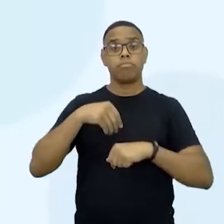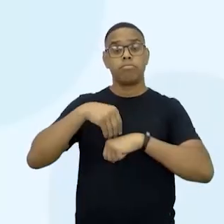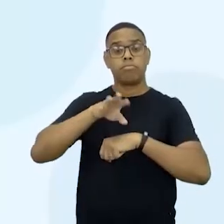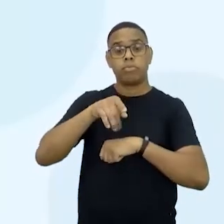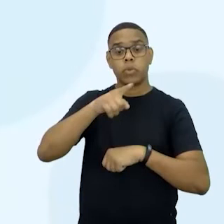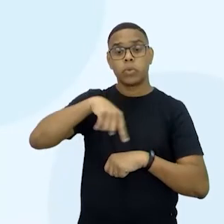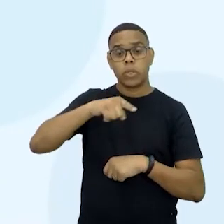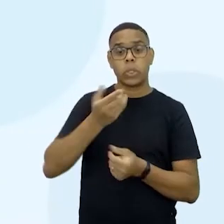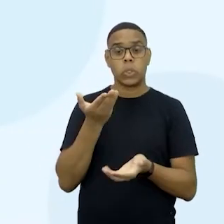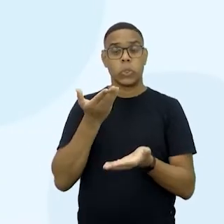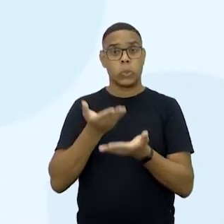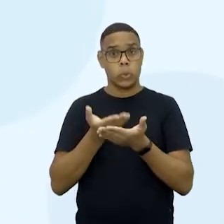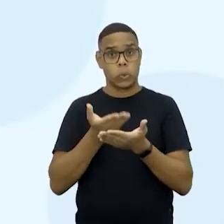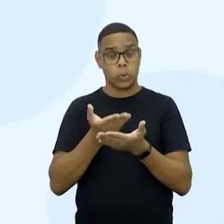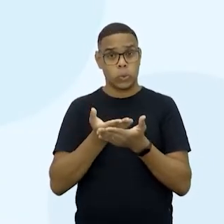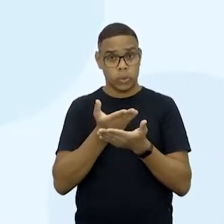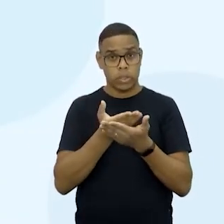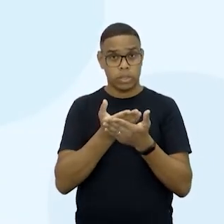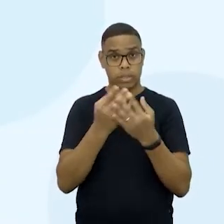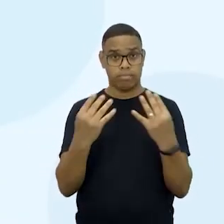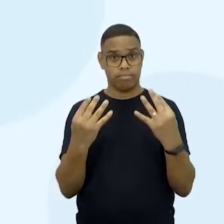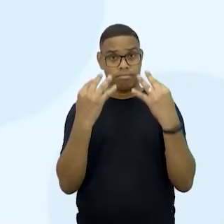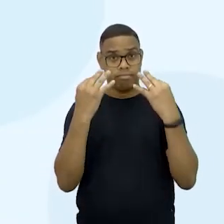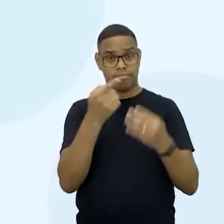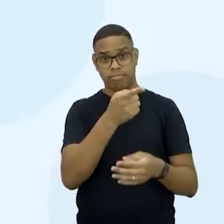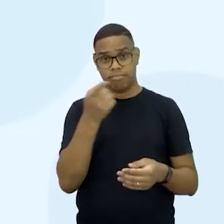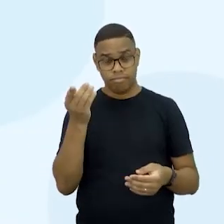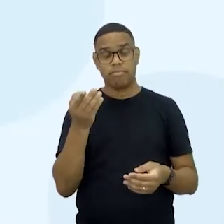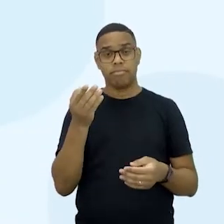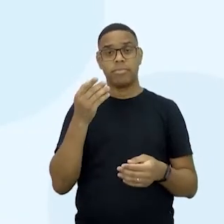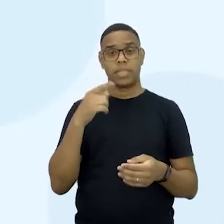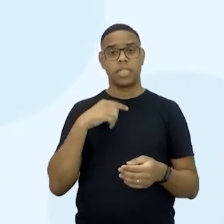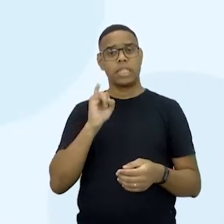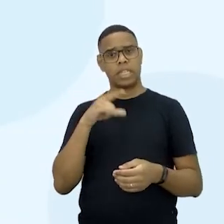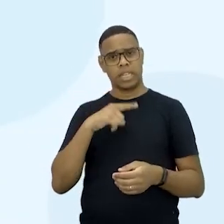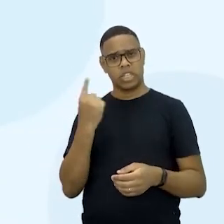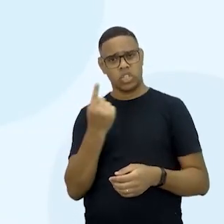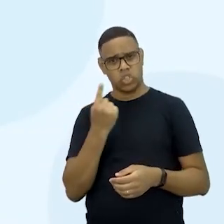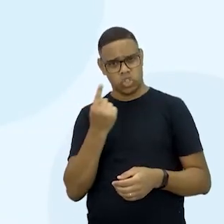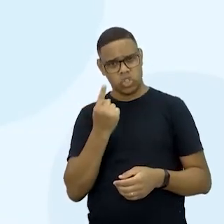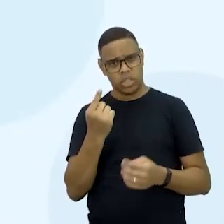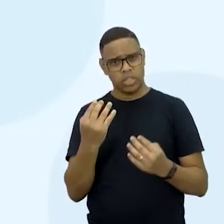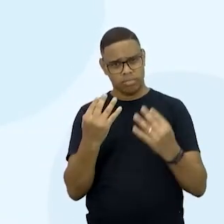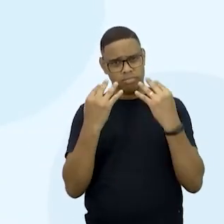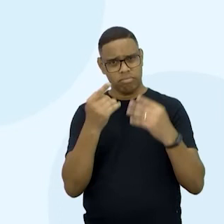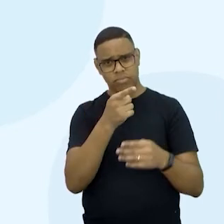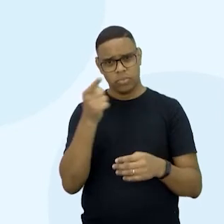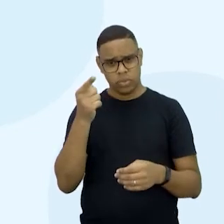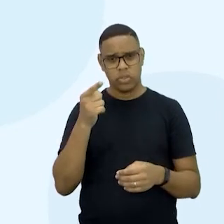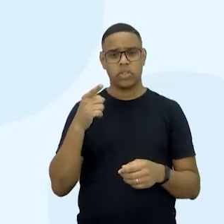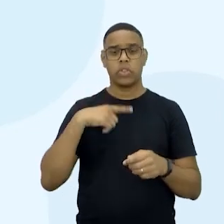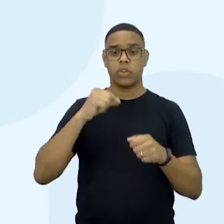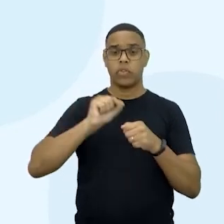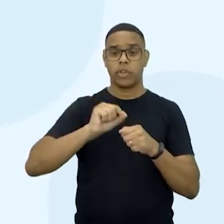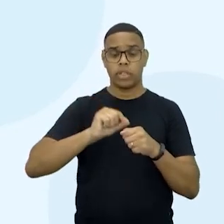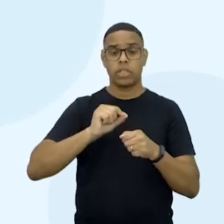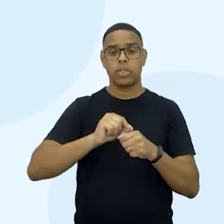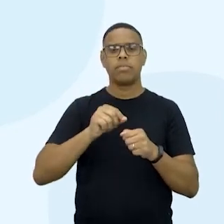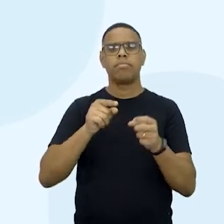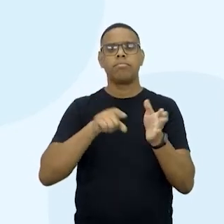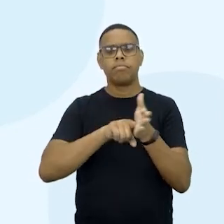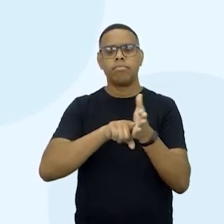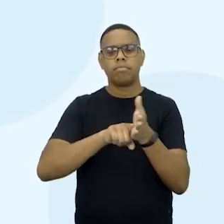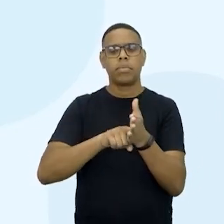orientação para vocês estudantes que estão aí nos acompanhando né sozinhos vocês que estão nos acompanhando façam então a